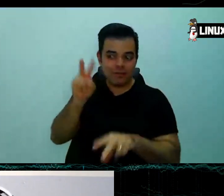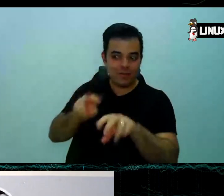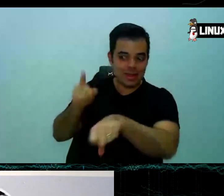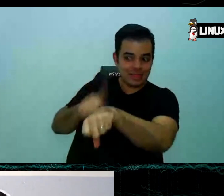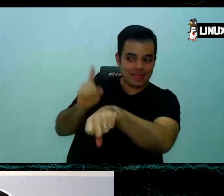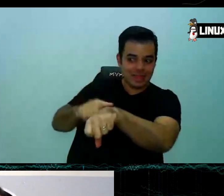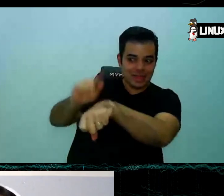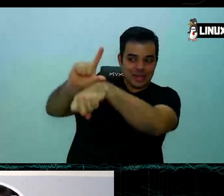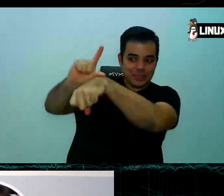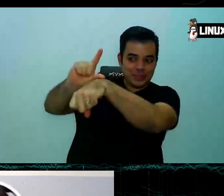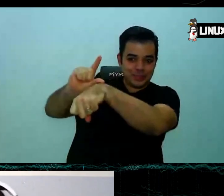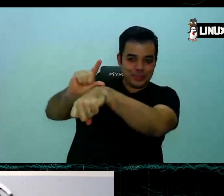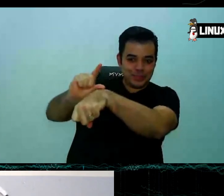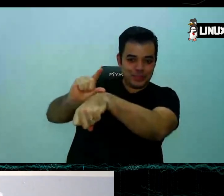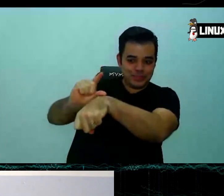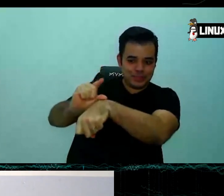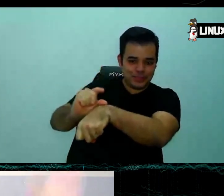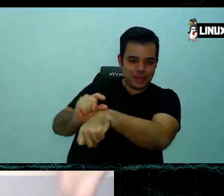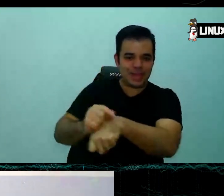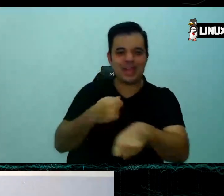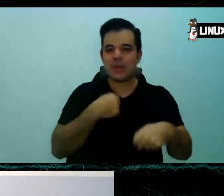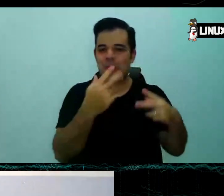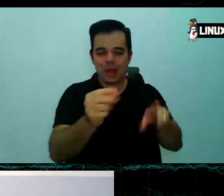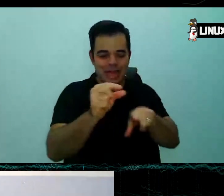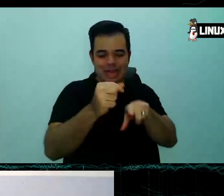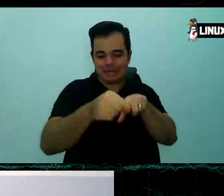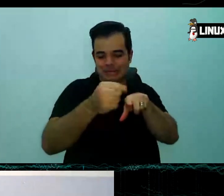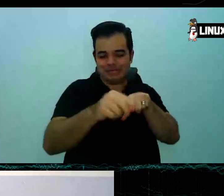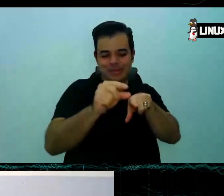tô igual você, eu tô com uma unha descascada aqui, mas valeu.